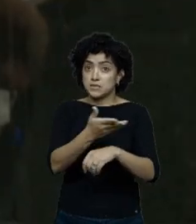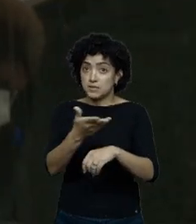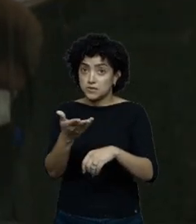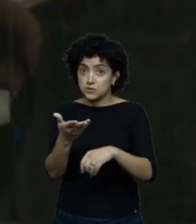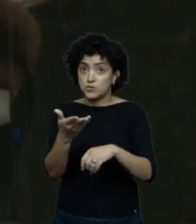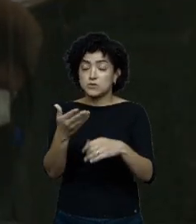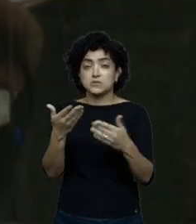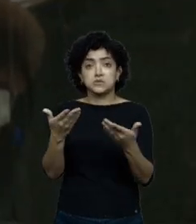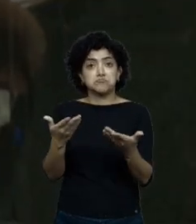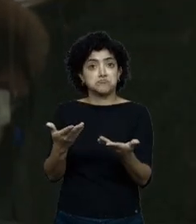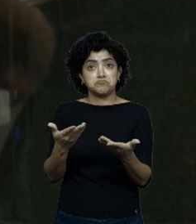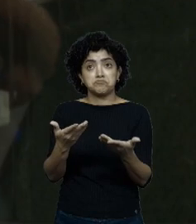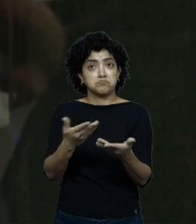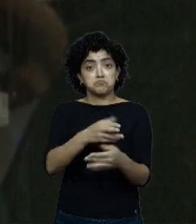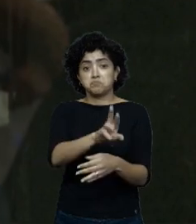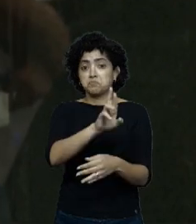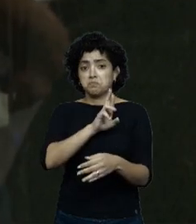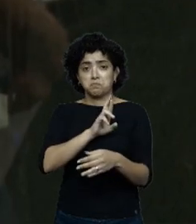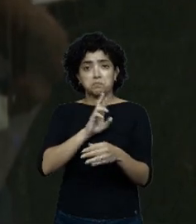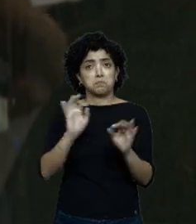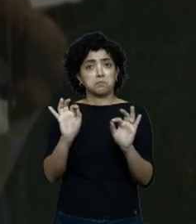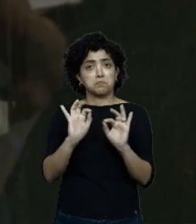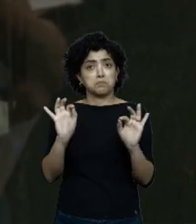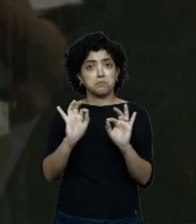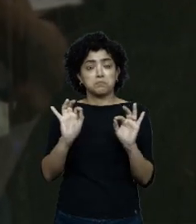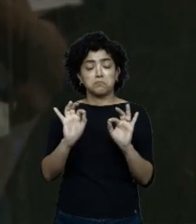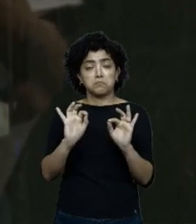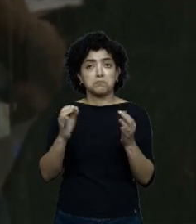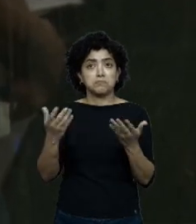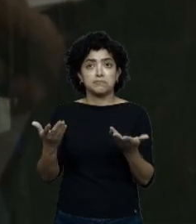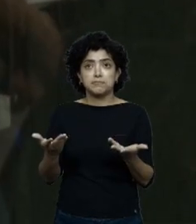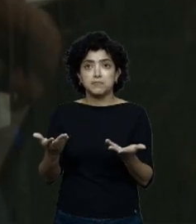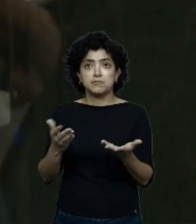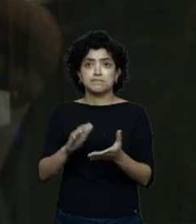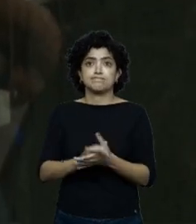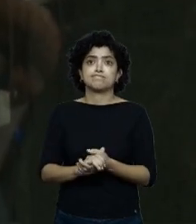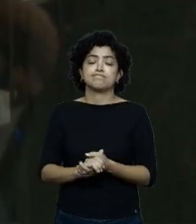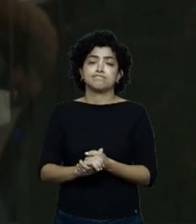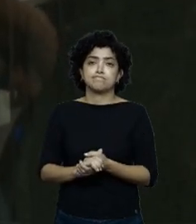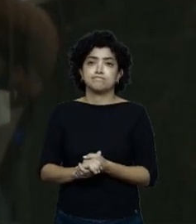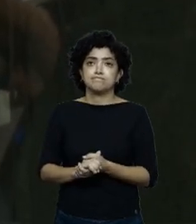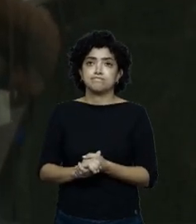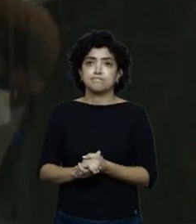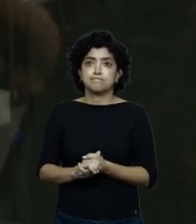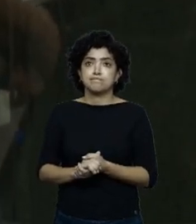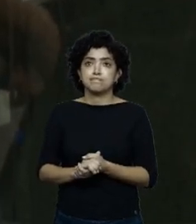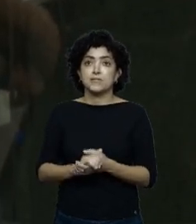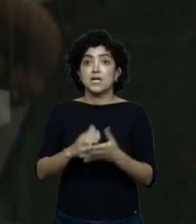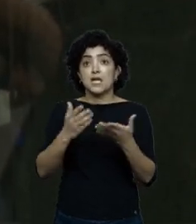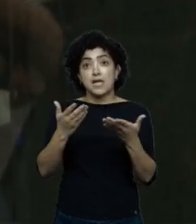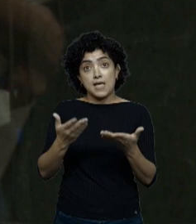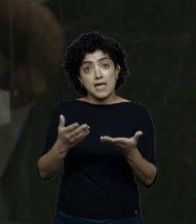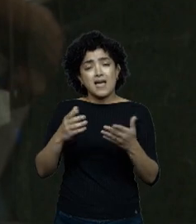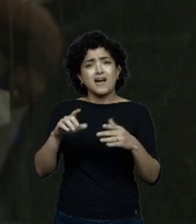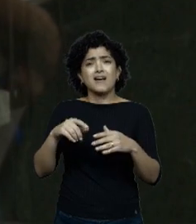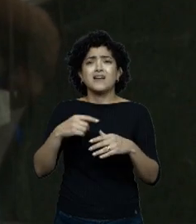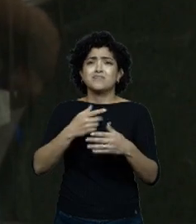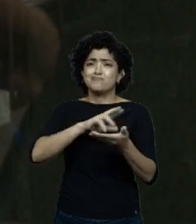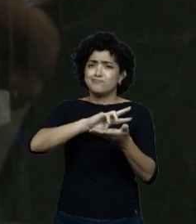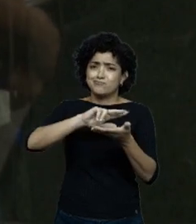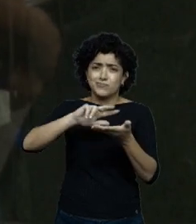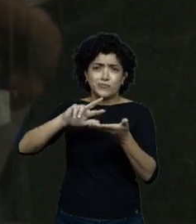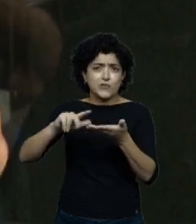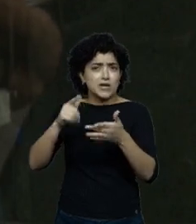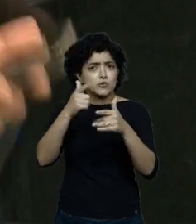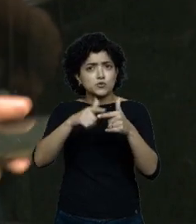elas não e irão responder de fato para nós lá na ponta lá na base lá na escola além de Outros tantos problemas